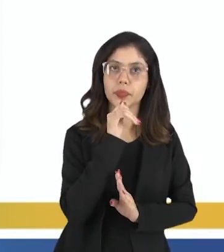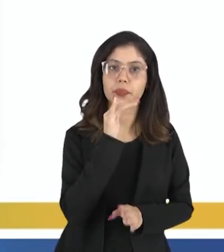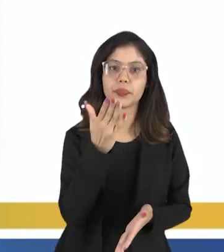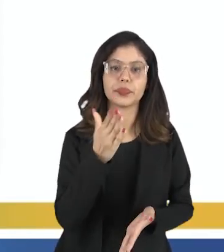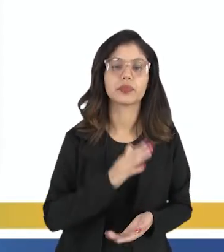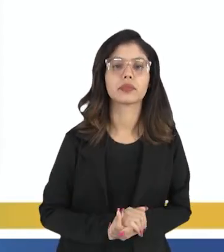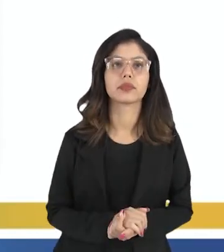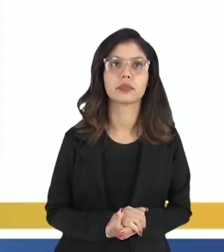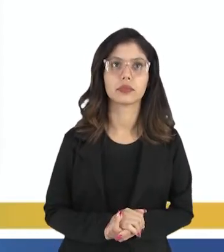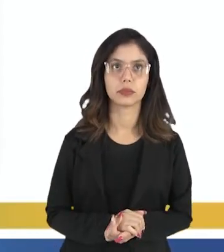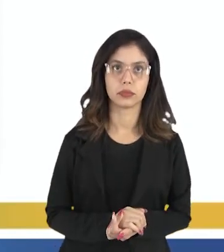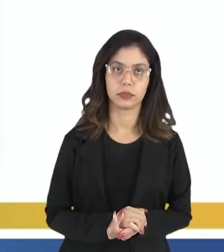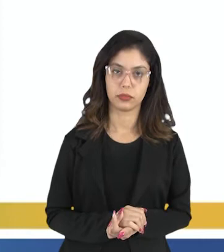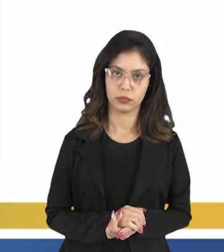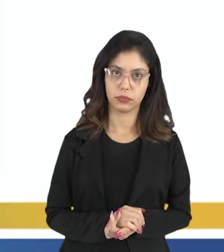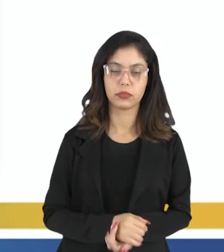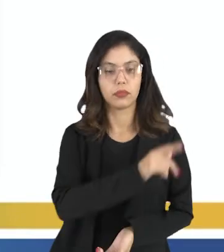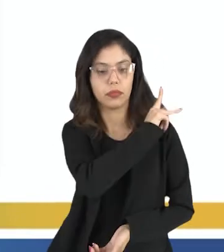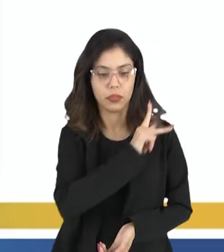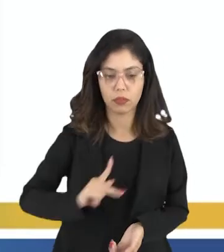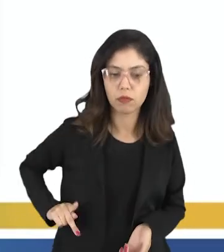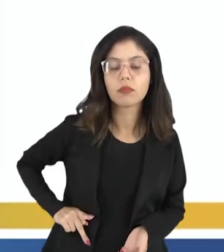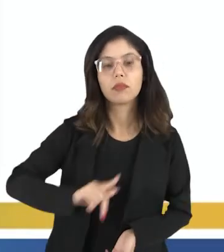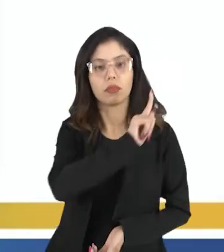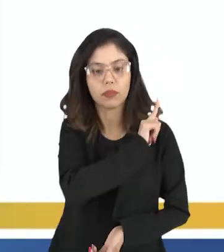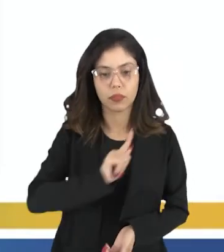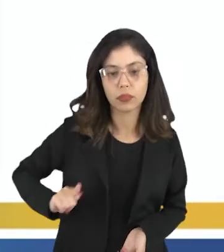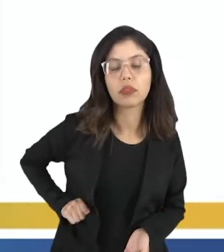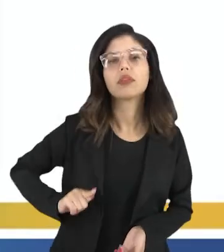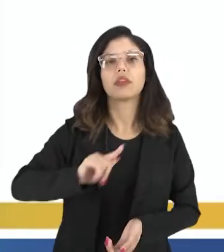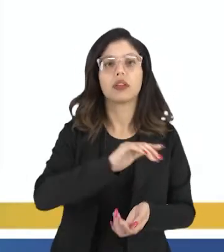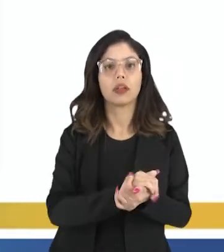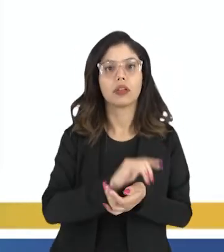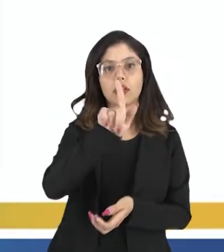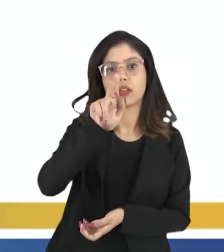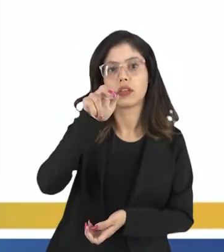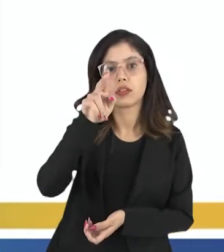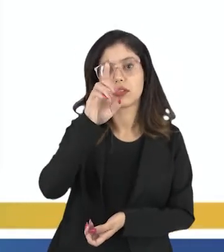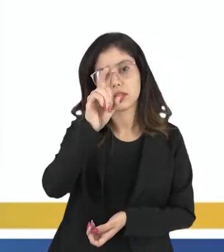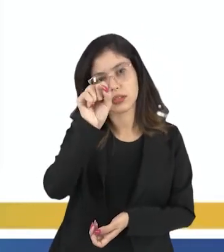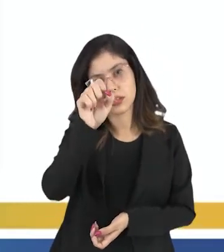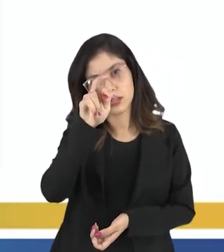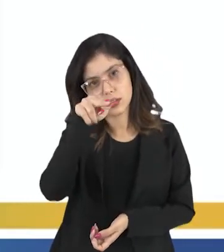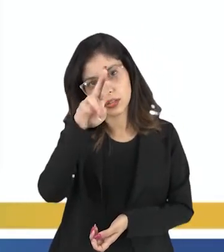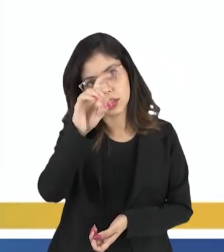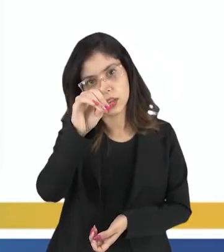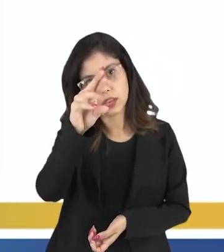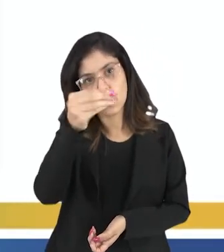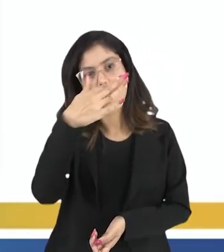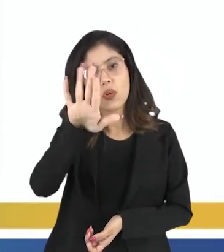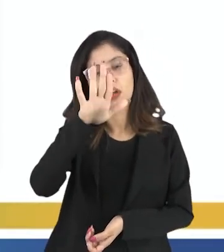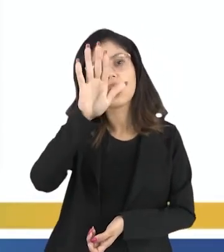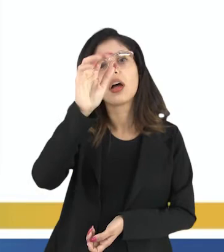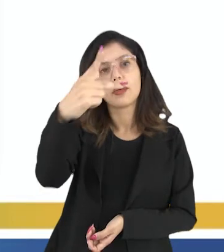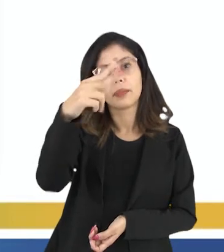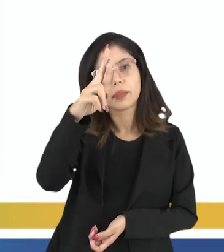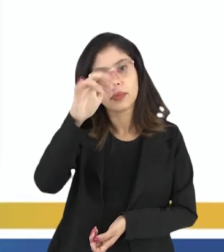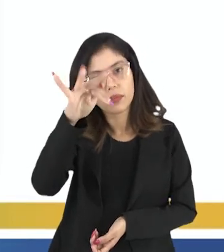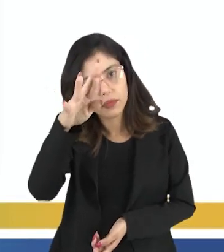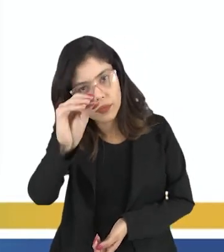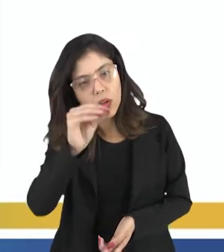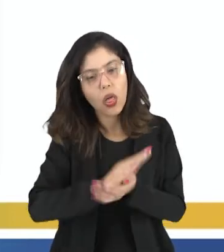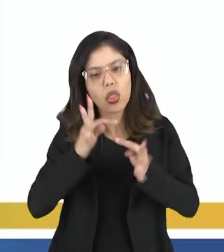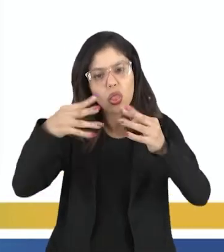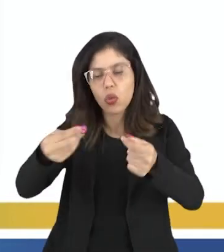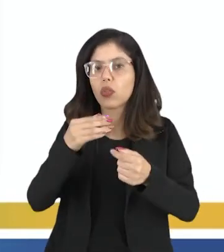exemplificar que prefeito, vereador, deputados, senadores, eles estão para o exercício de um